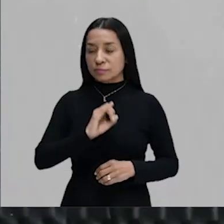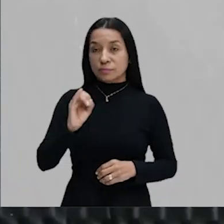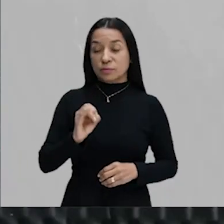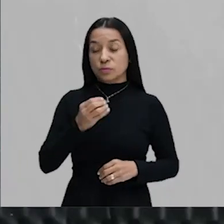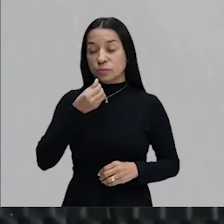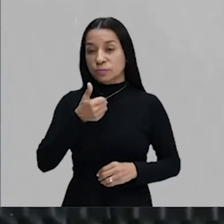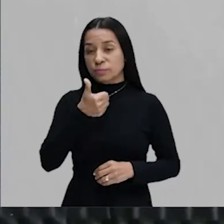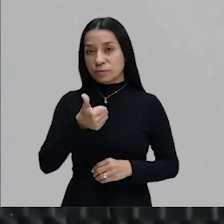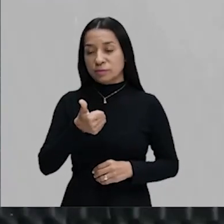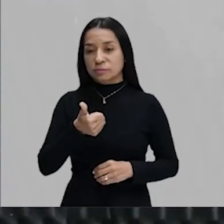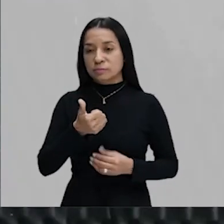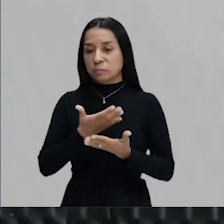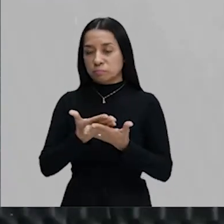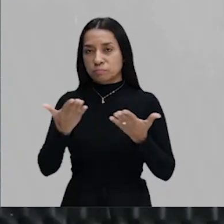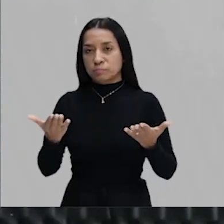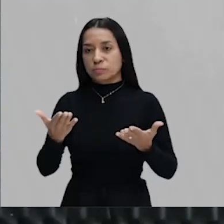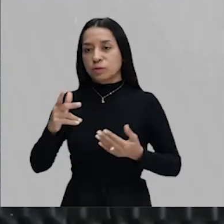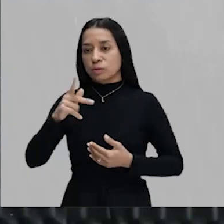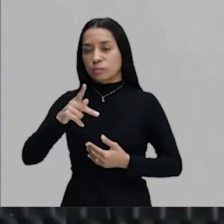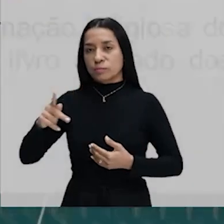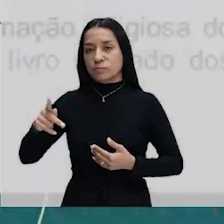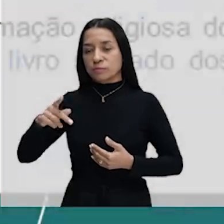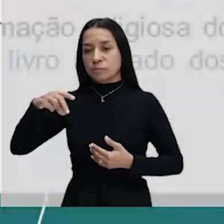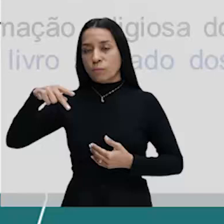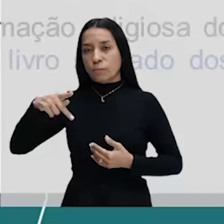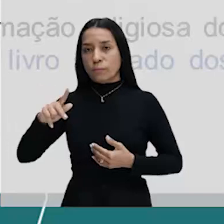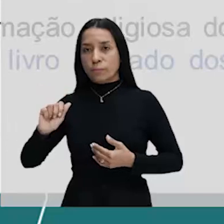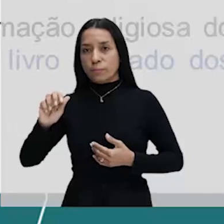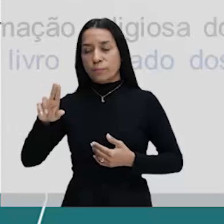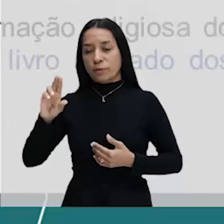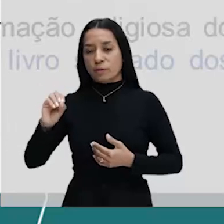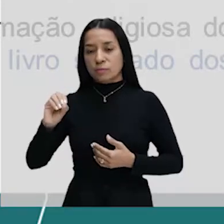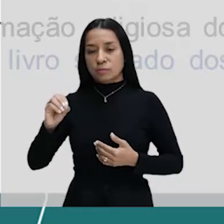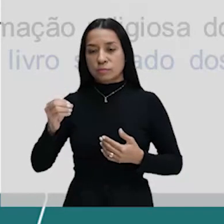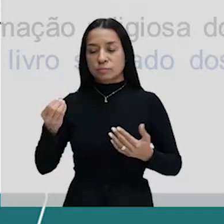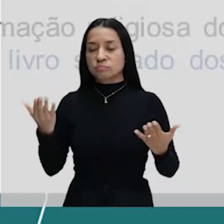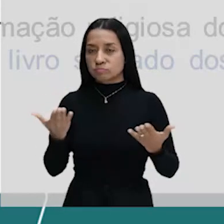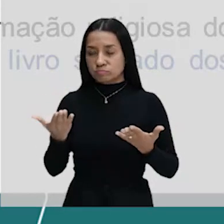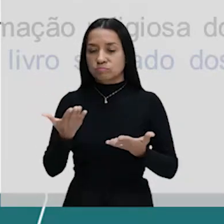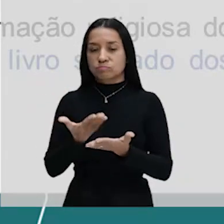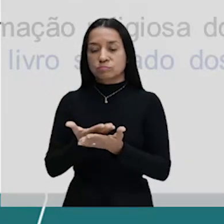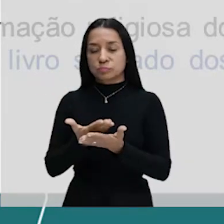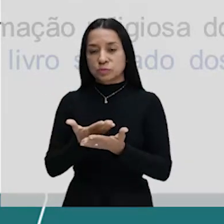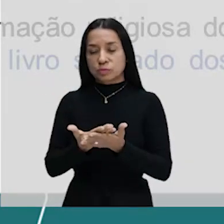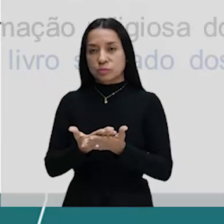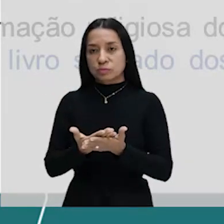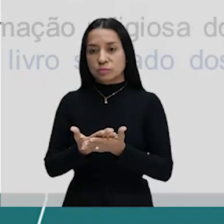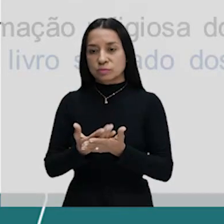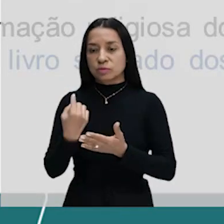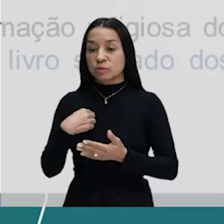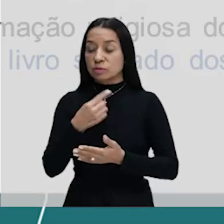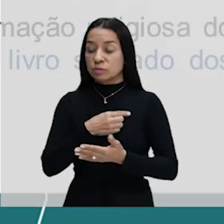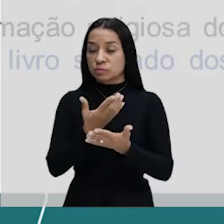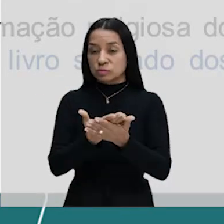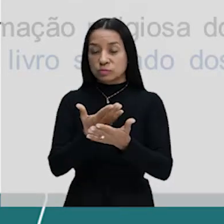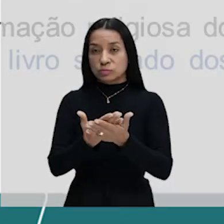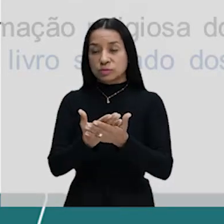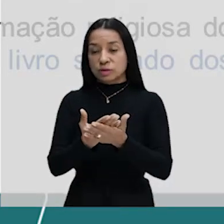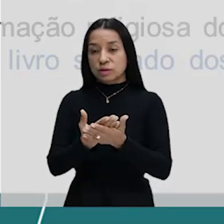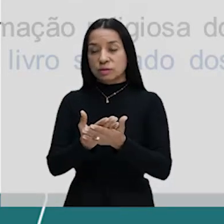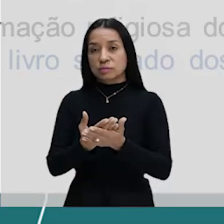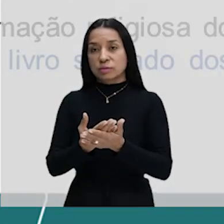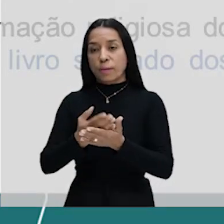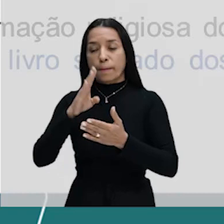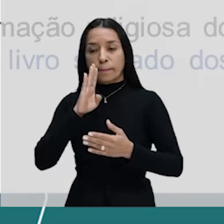pessoal, tudo bem? Professor Paulo Gereba. Na aula de hoje, nós iremos falar sobre uma das principais